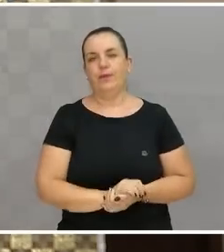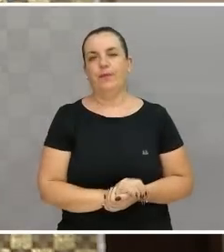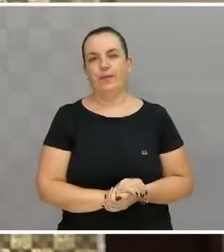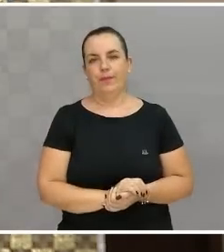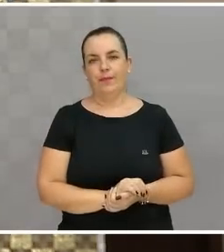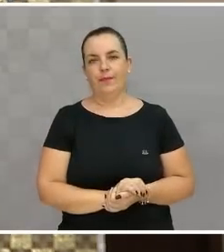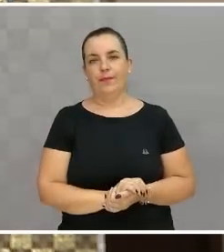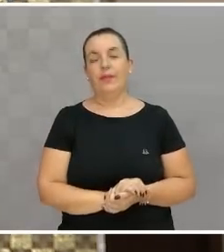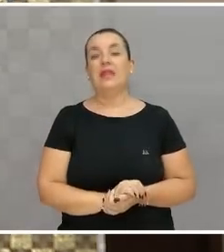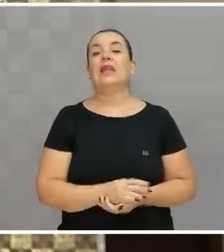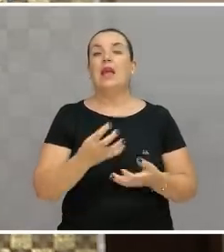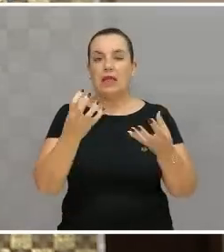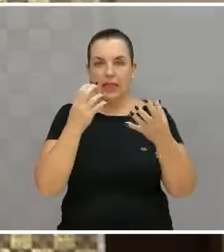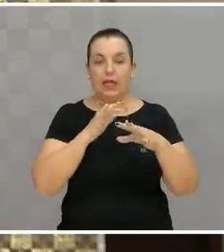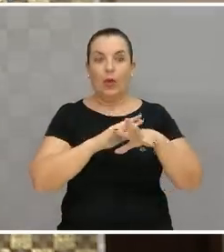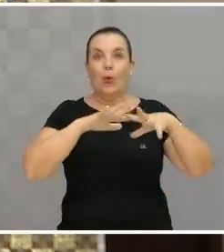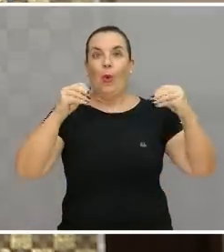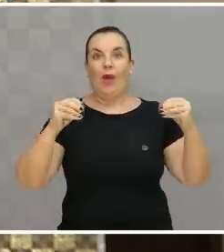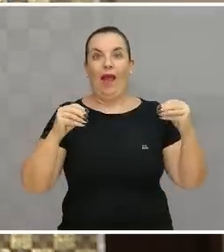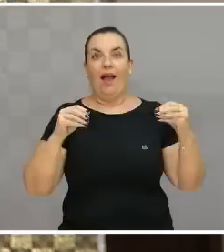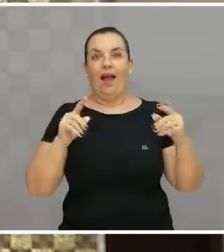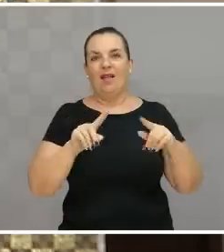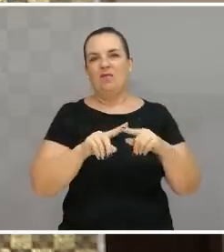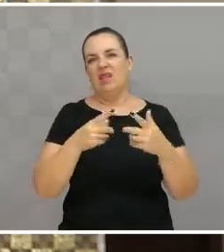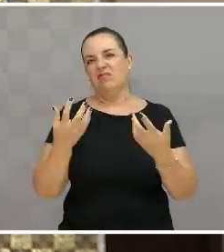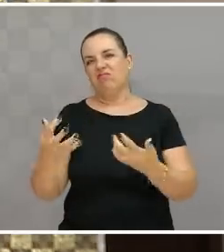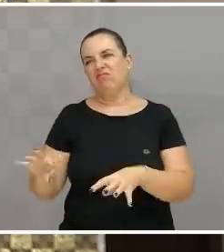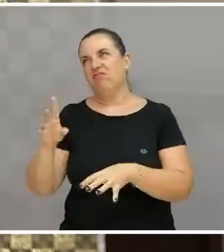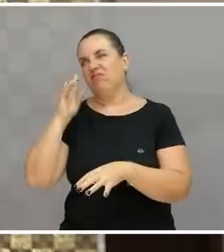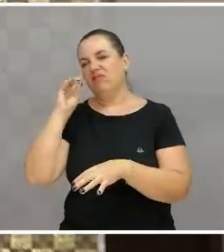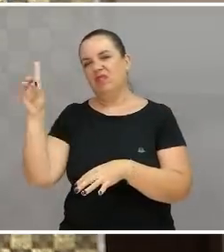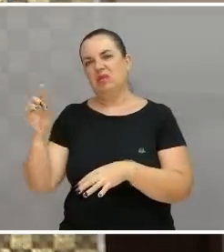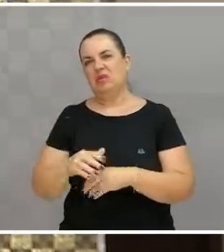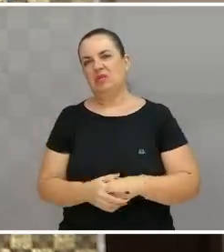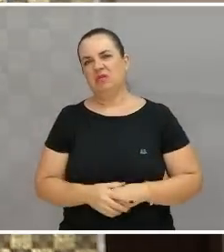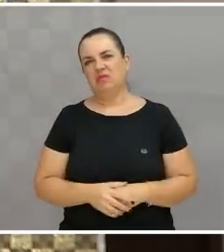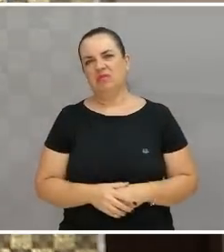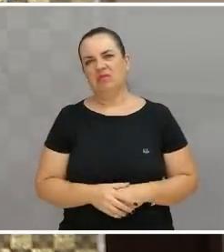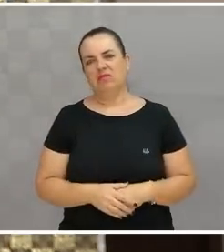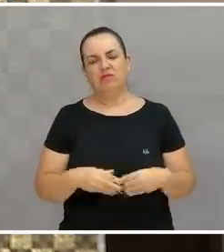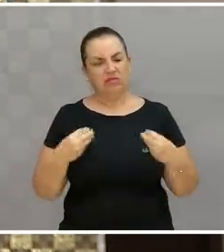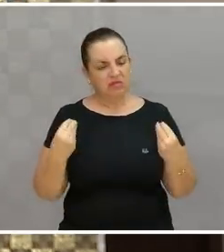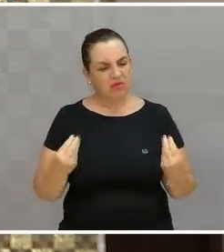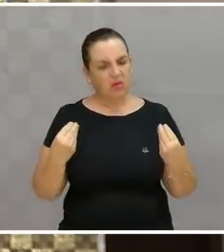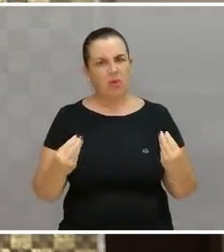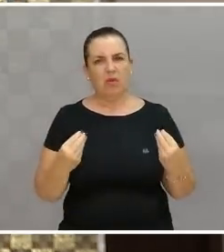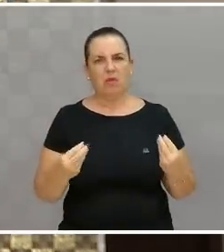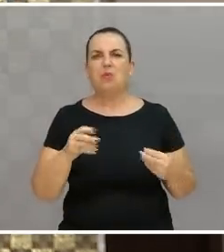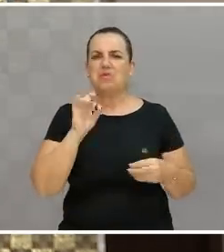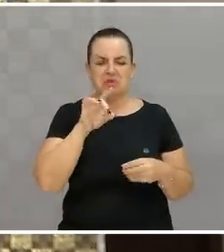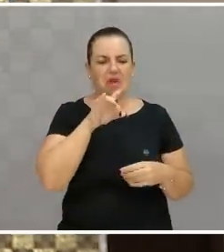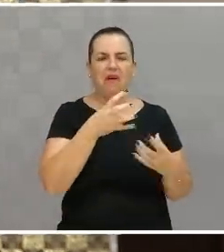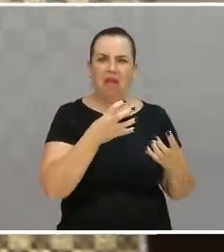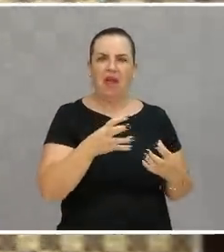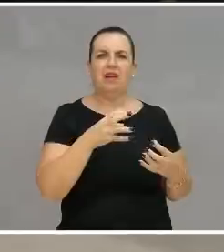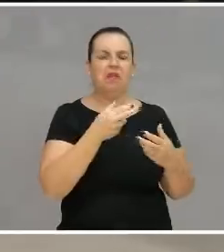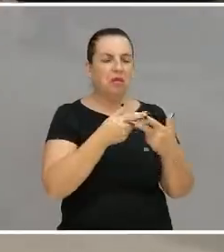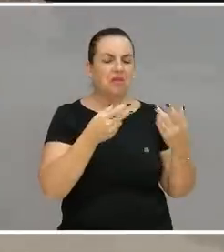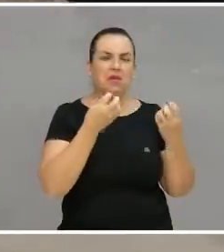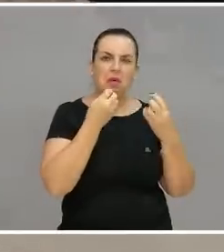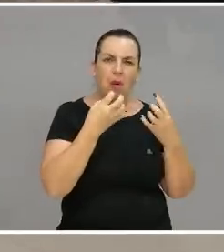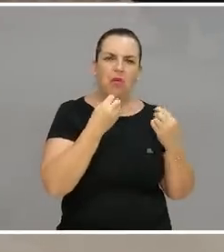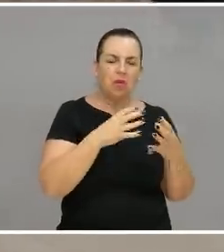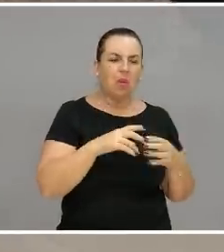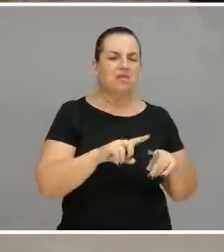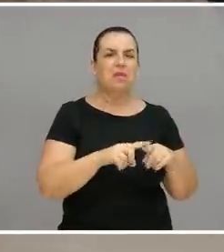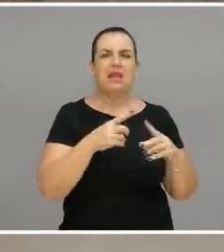Querem as curas, mas não querem Deus. Como assim? Como é possível? Claro, eu quero que Deus